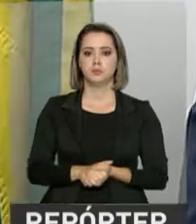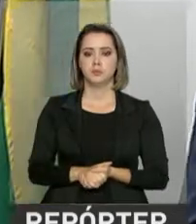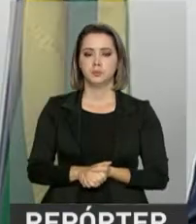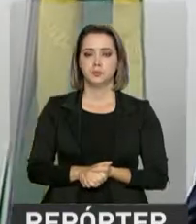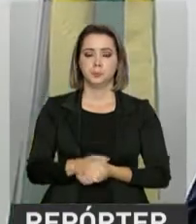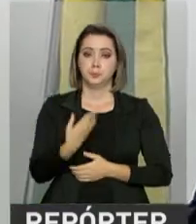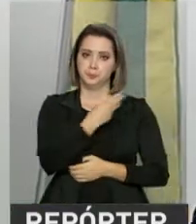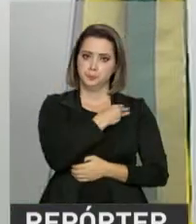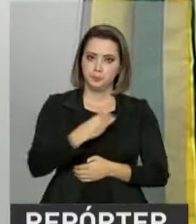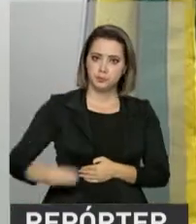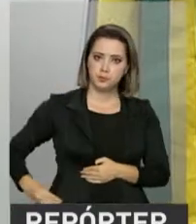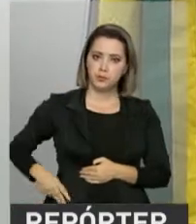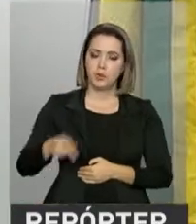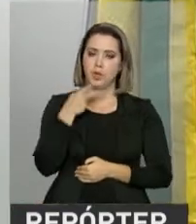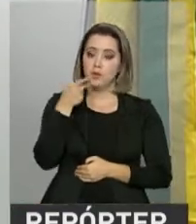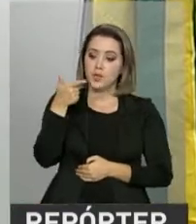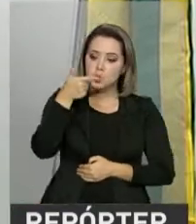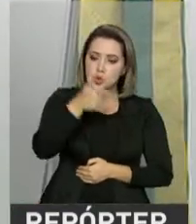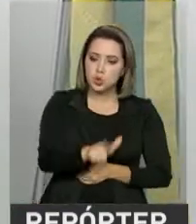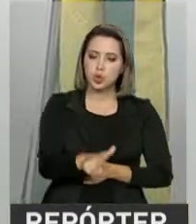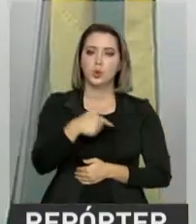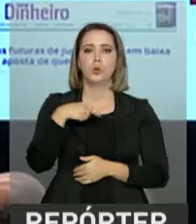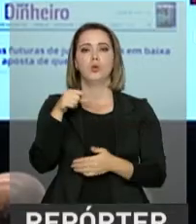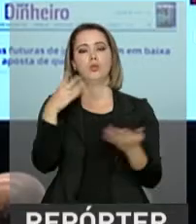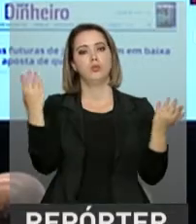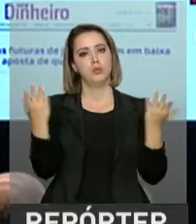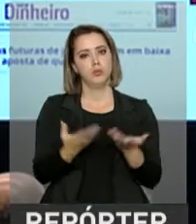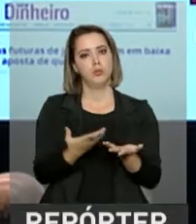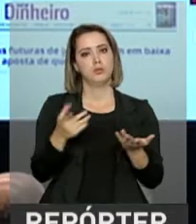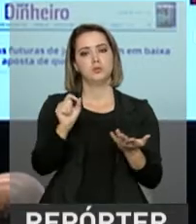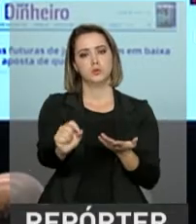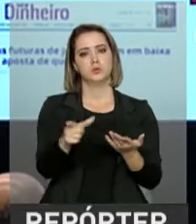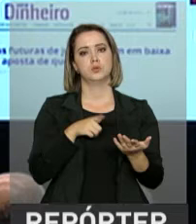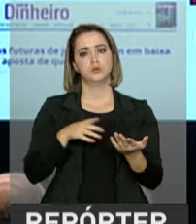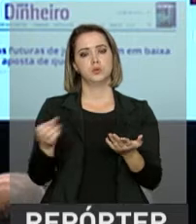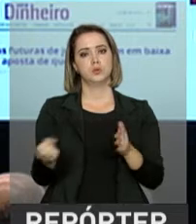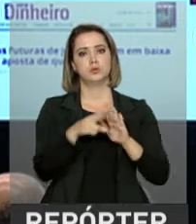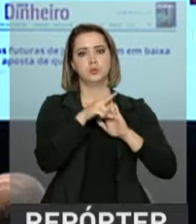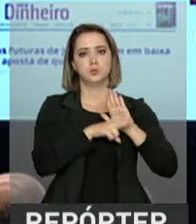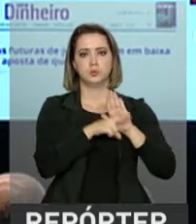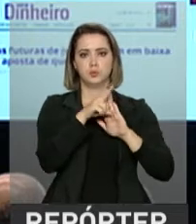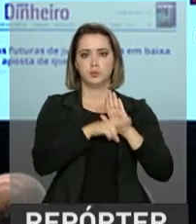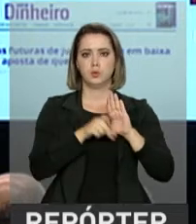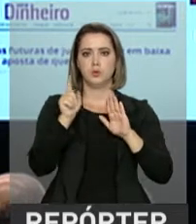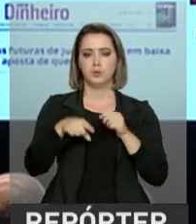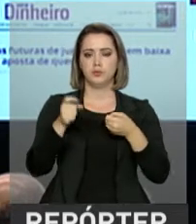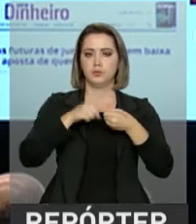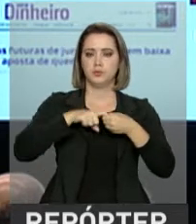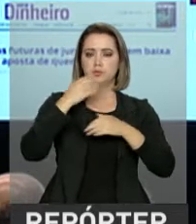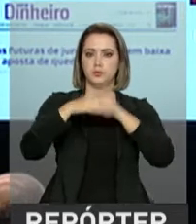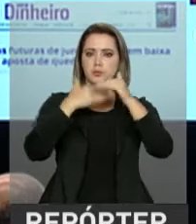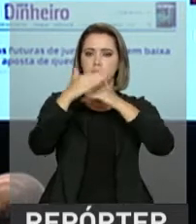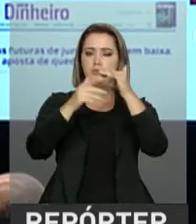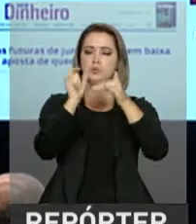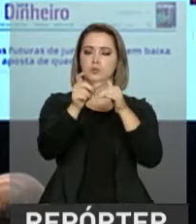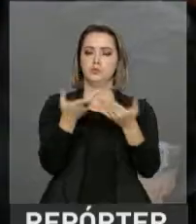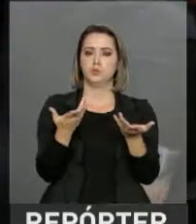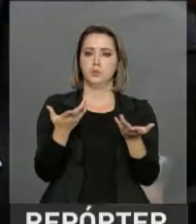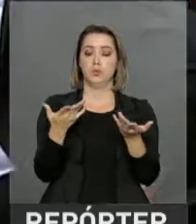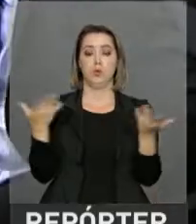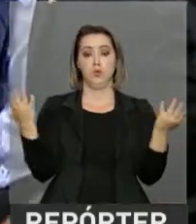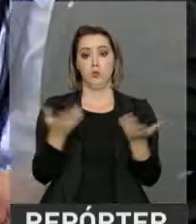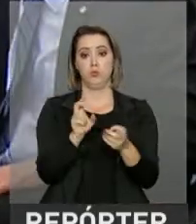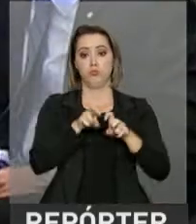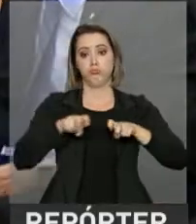O ministro Diogo Oliveira reafirmou nesta terça-feira que a reforma da Previdência é o caminho para a retomada do crescimento durante a audiência pública